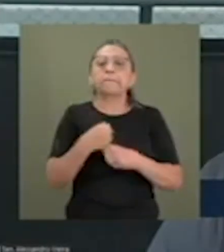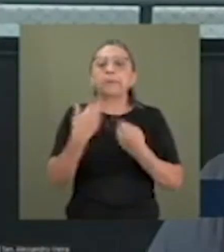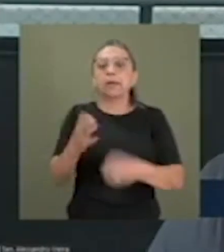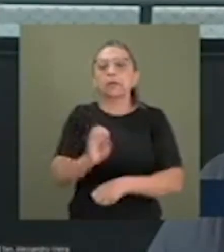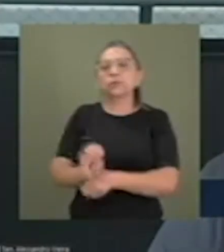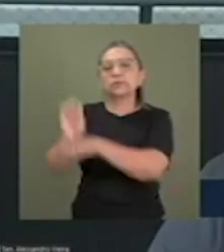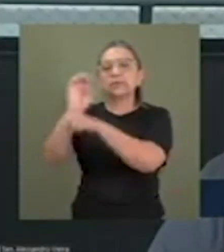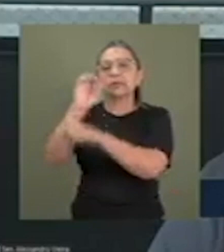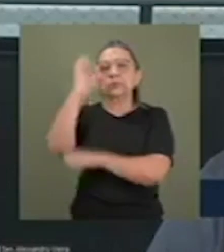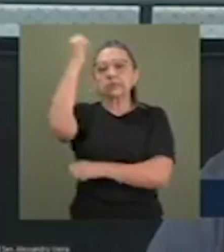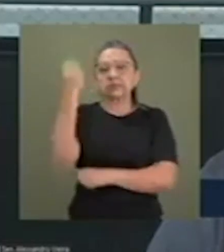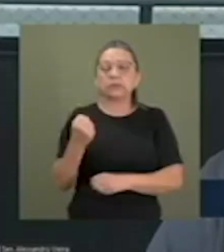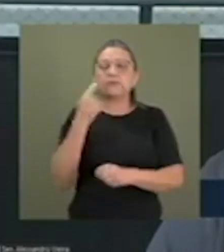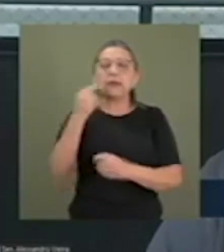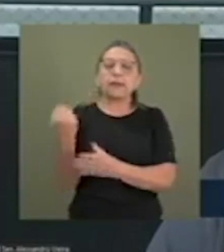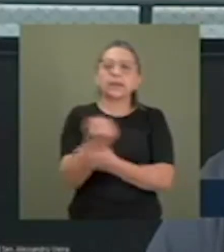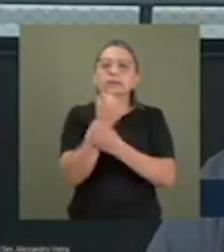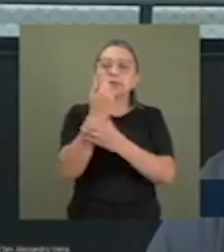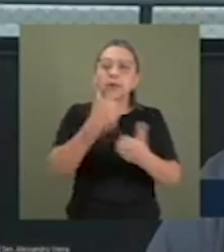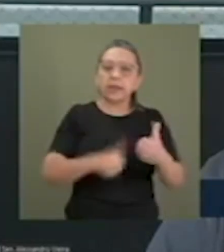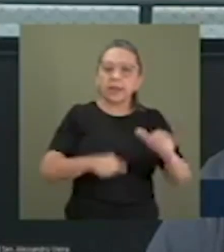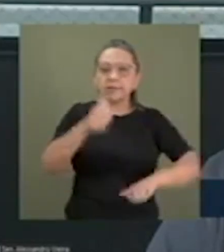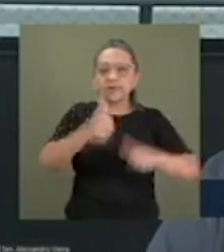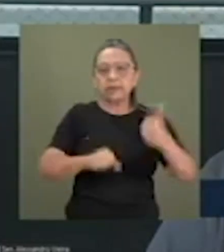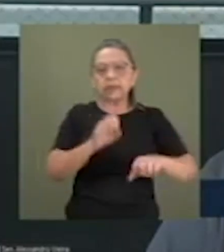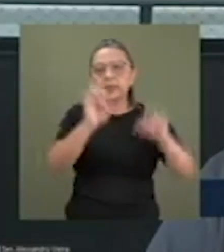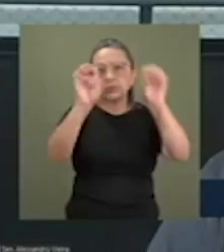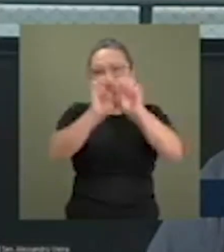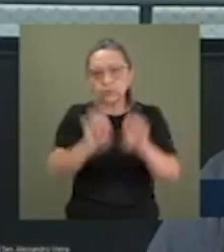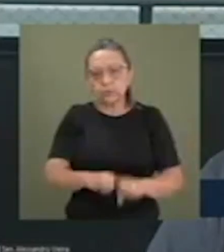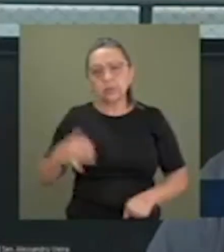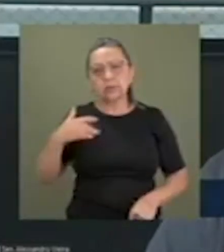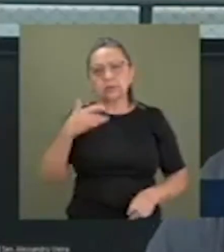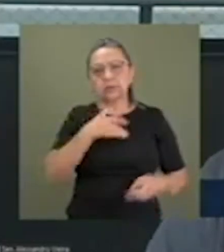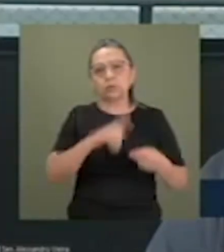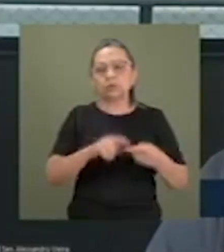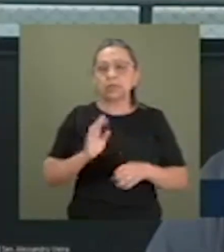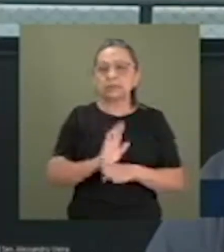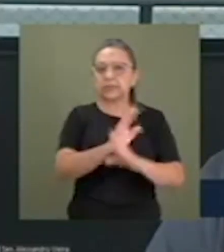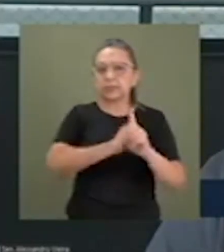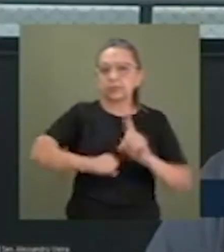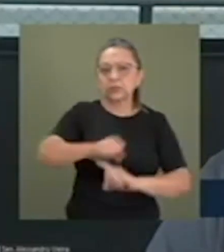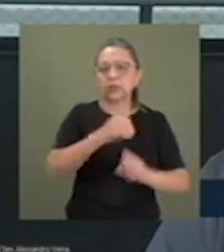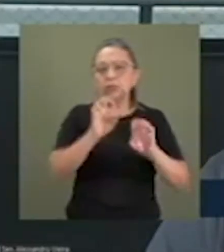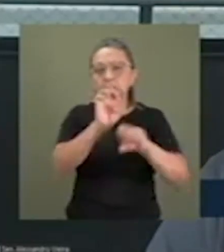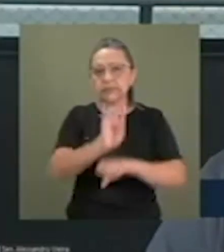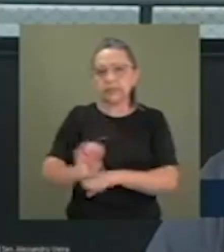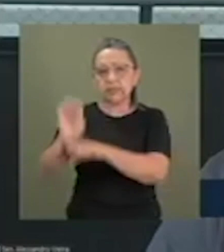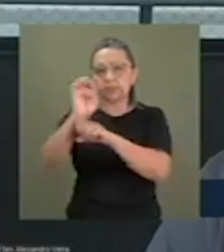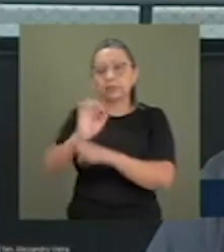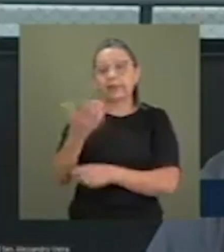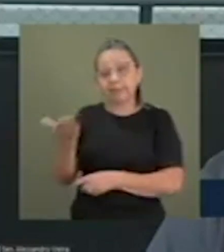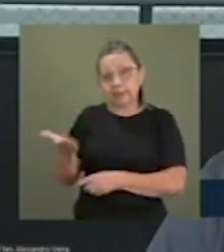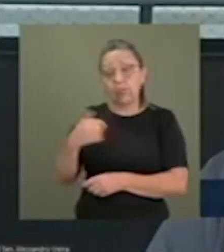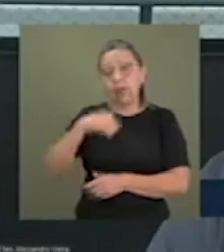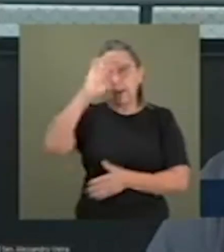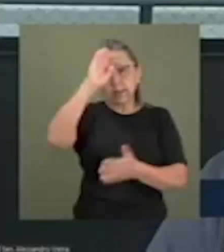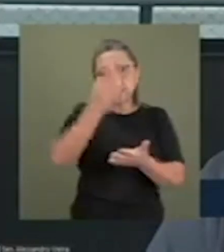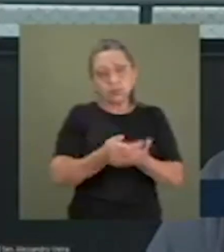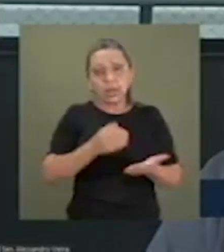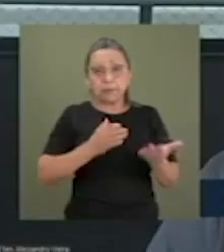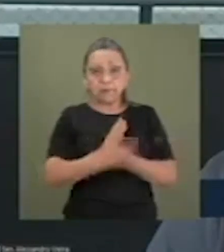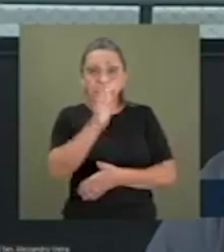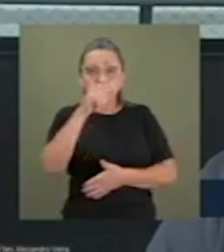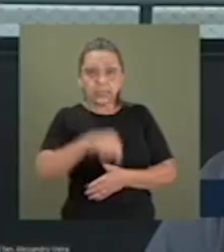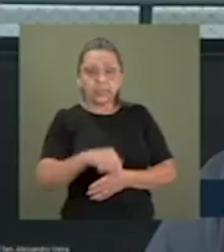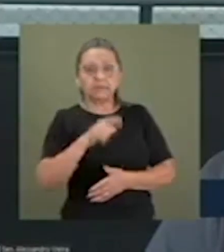e que vão garantir o reaparelhamento da estrutura de saúde e assistência no Estado. É ideia meritória, acredito que essa aprovação